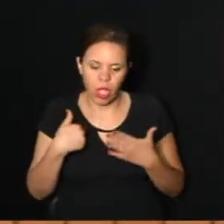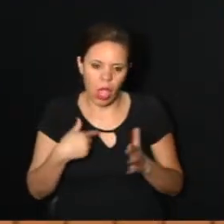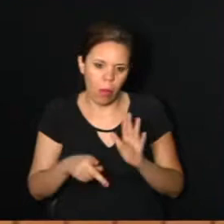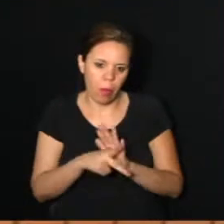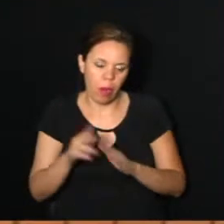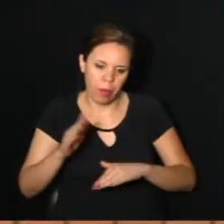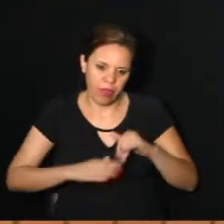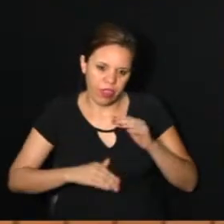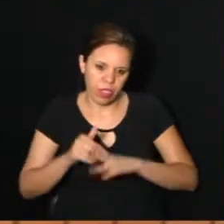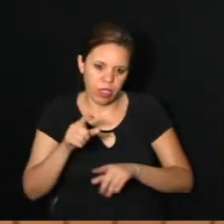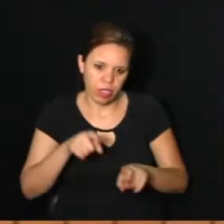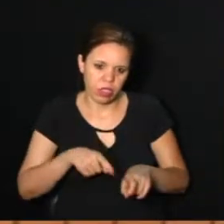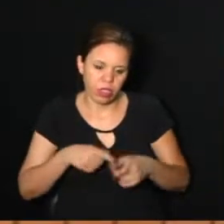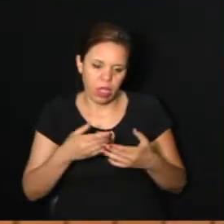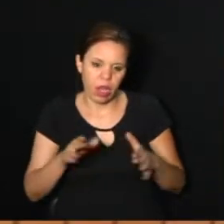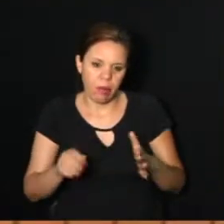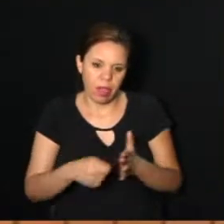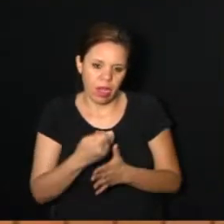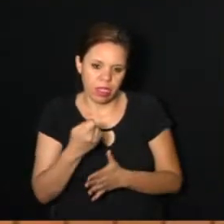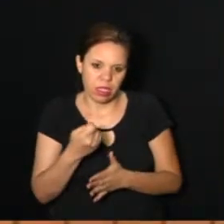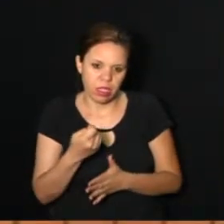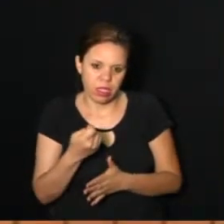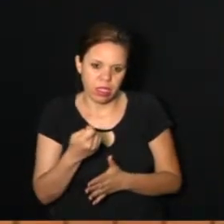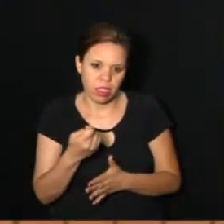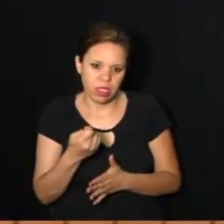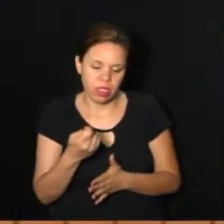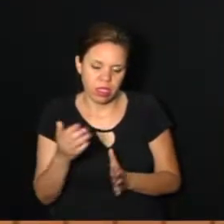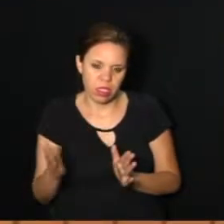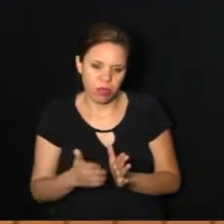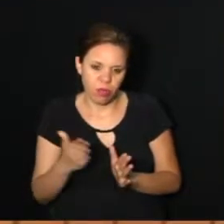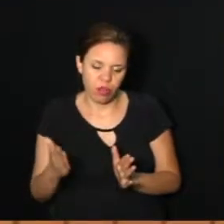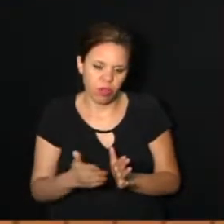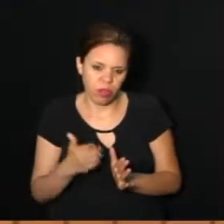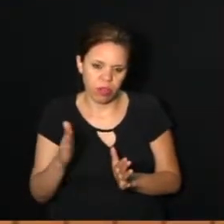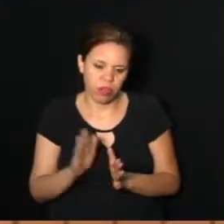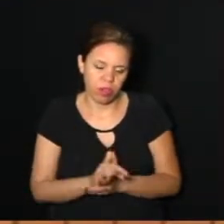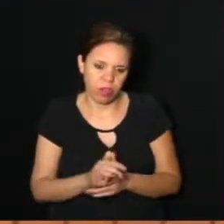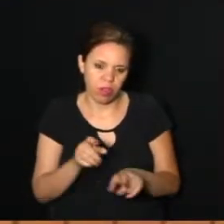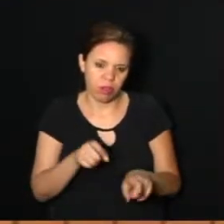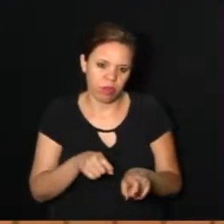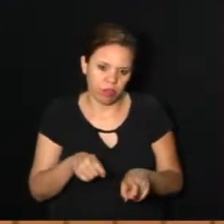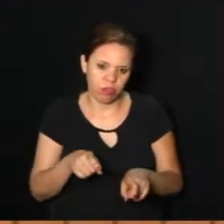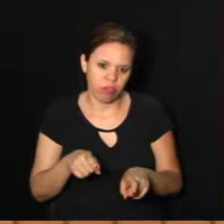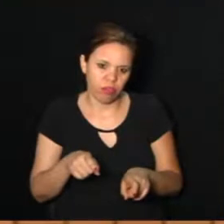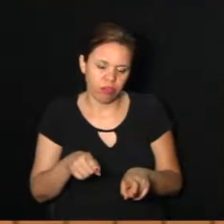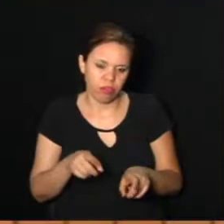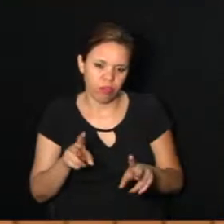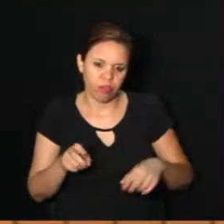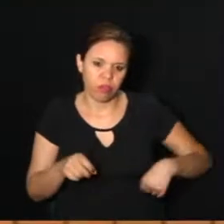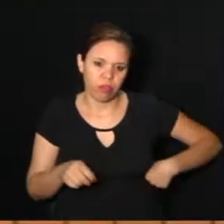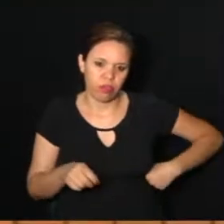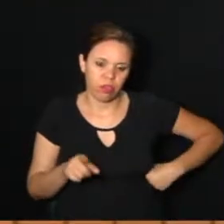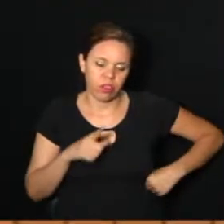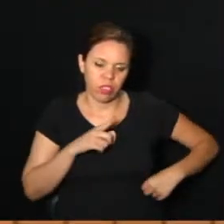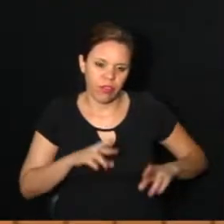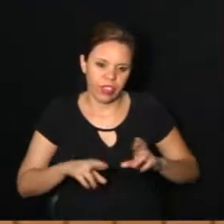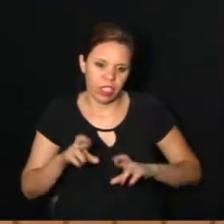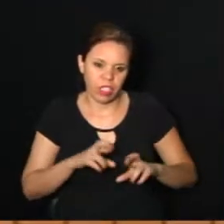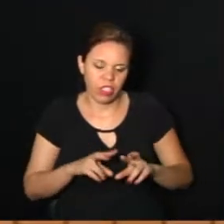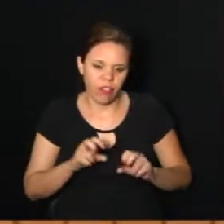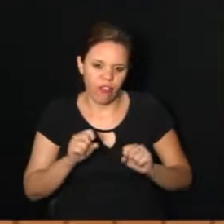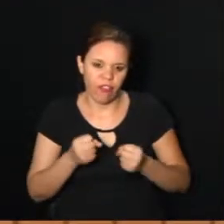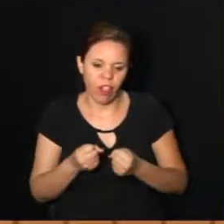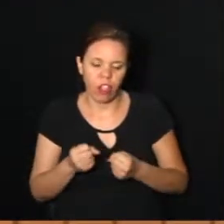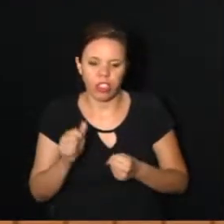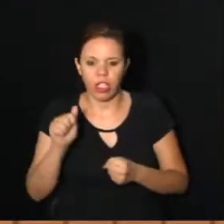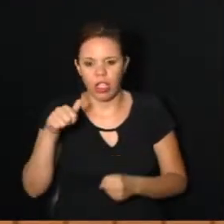especialista no sentido de liberação de produção alimentícia, né? Você tem a fiscalização forte de Anvisa, tem